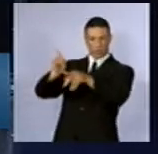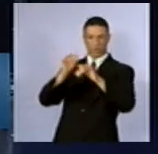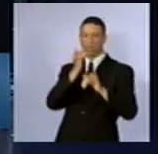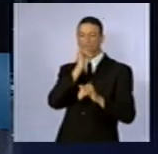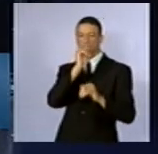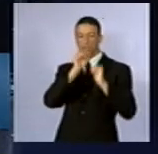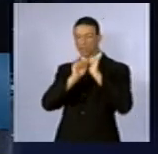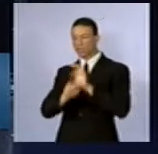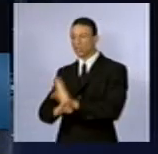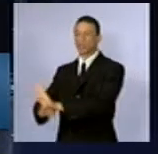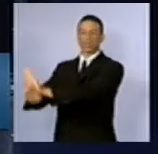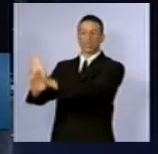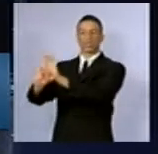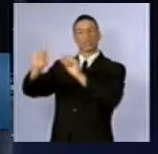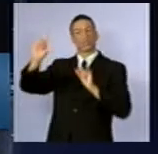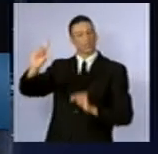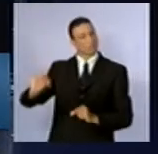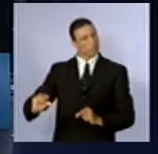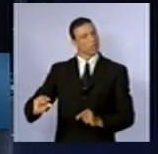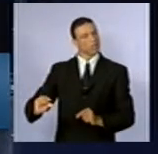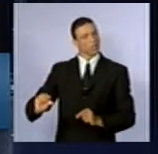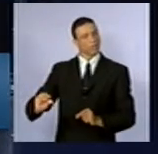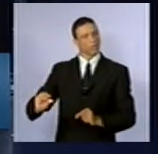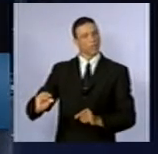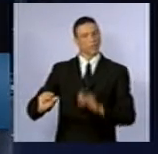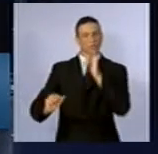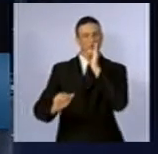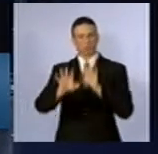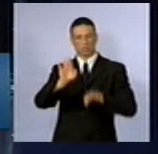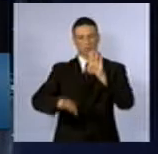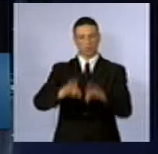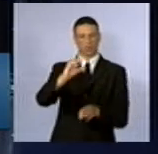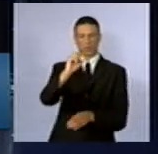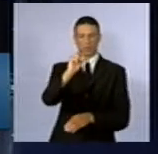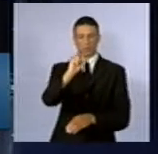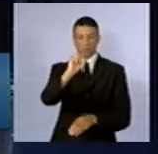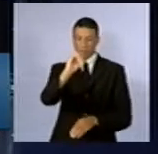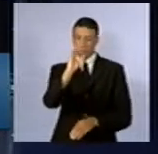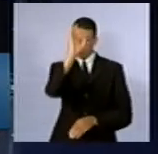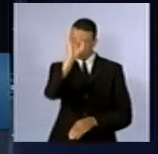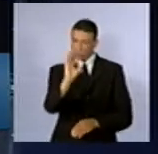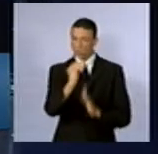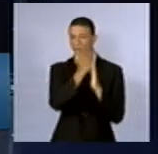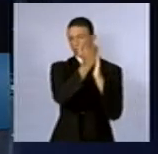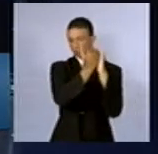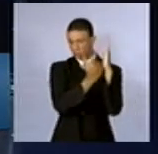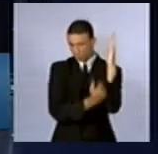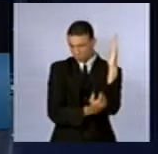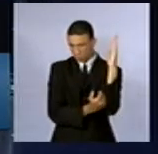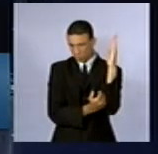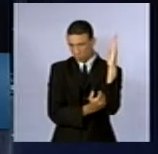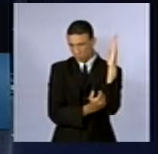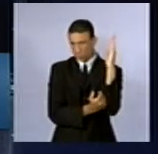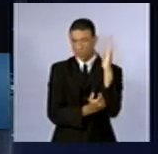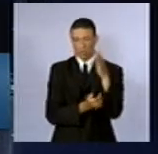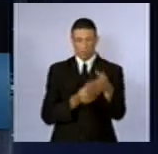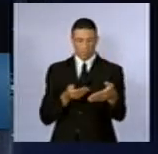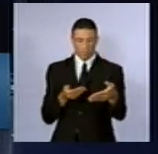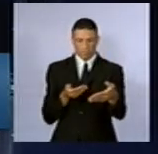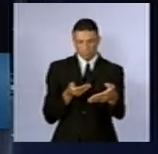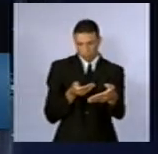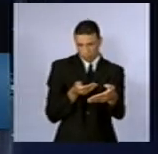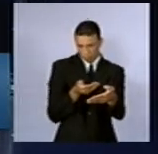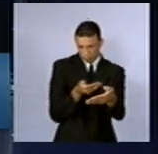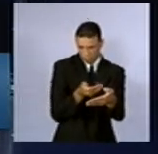corrente elétrica está ligada diretamente ao fluxo de energia. Isso pode chegar até 80%. E não existe, no curto prazo,